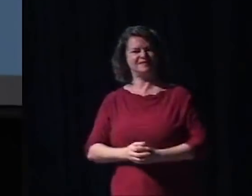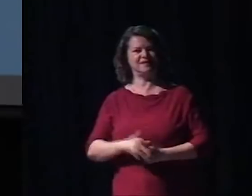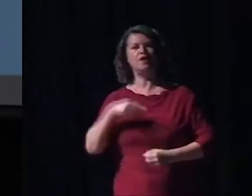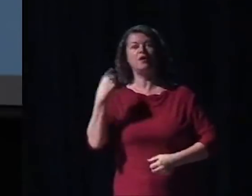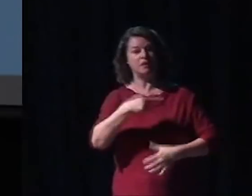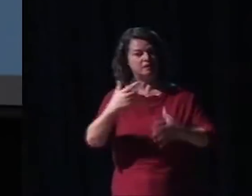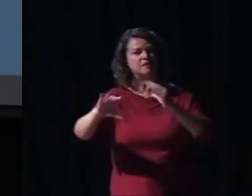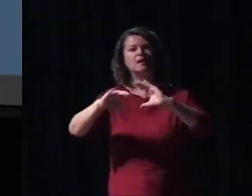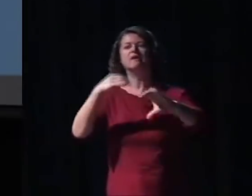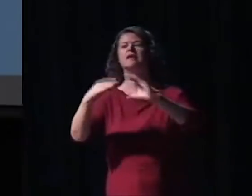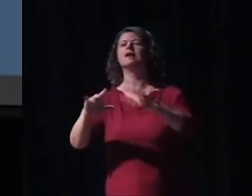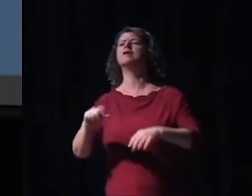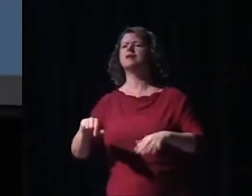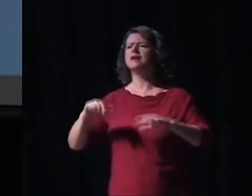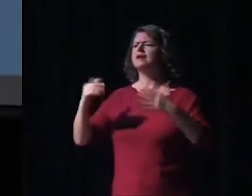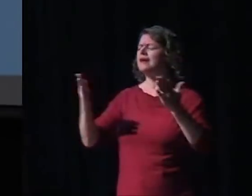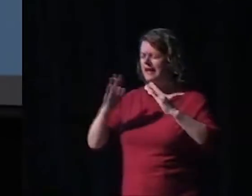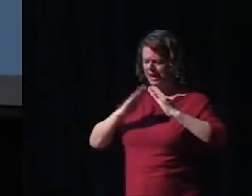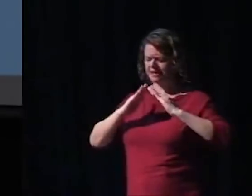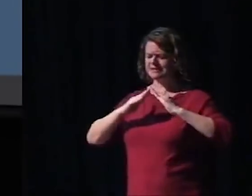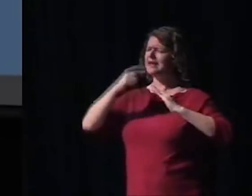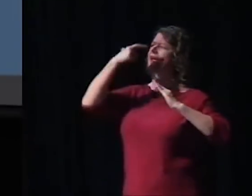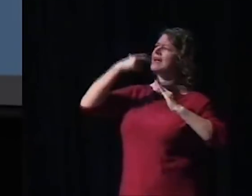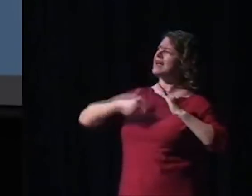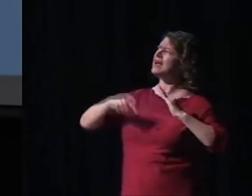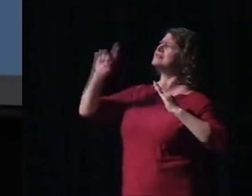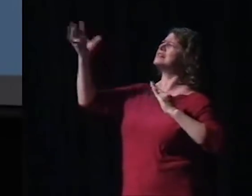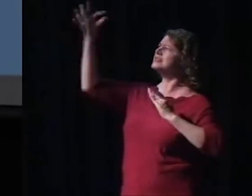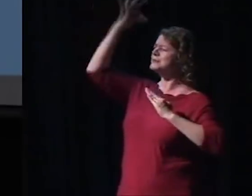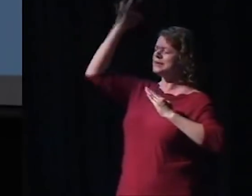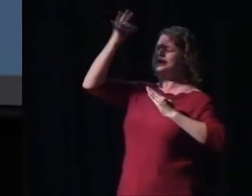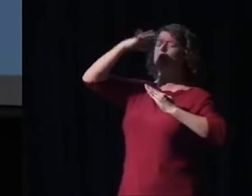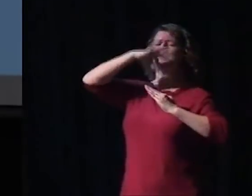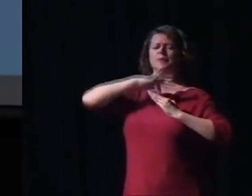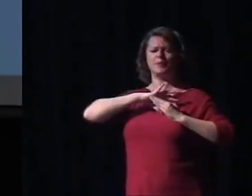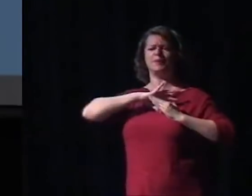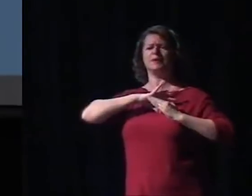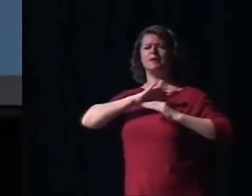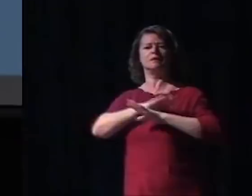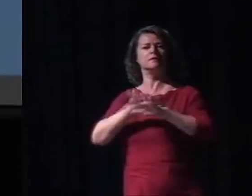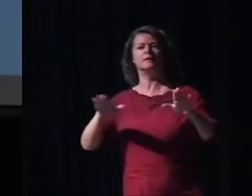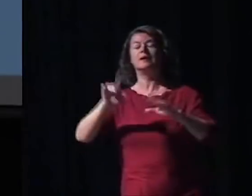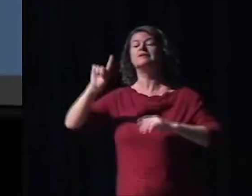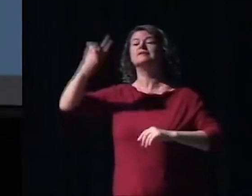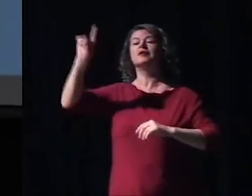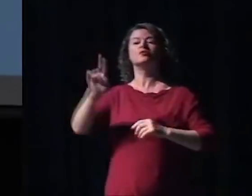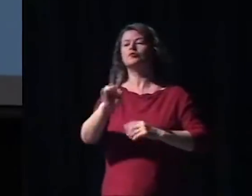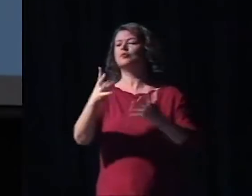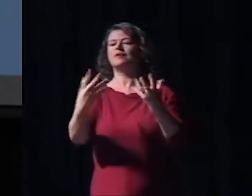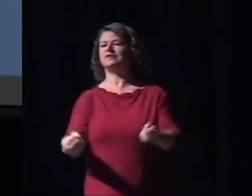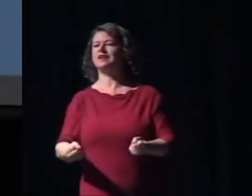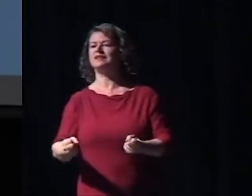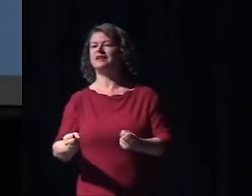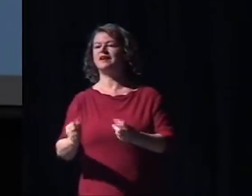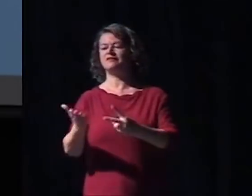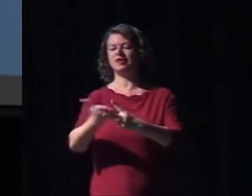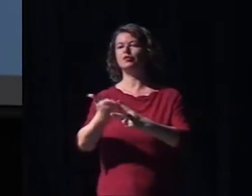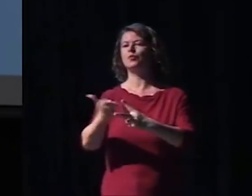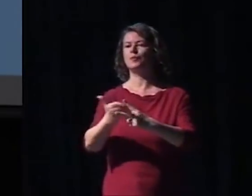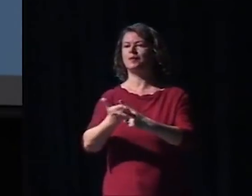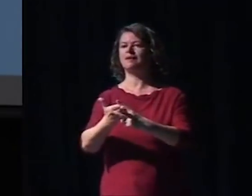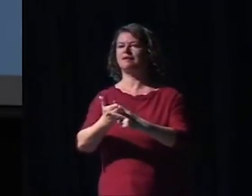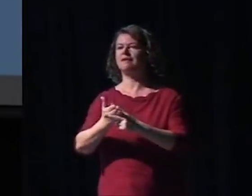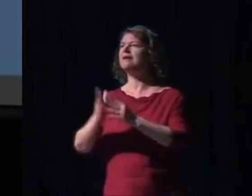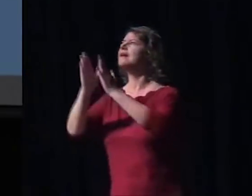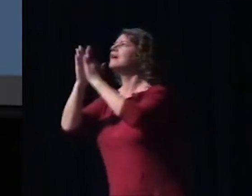morada, eu sou teu lar. Deus não vai dividir. não vai dividir nenhum compartimento da vida da gente com